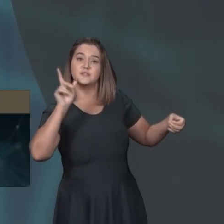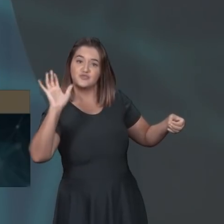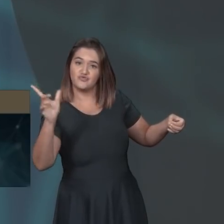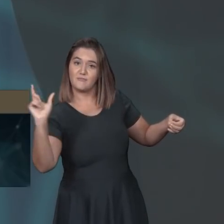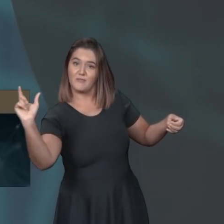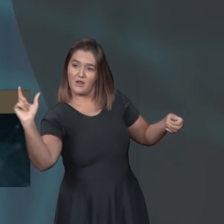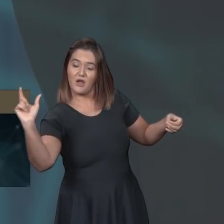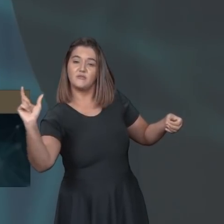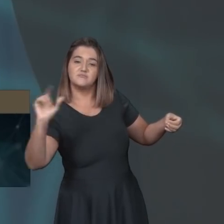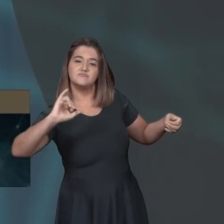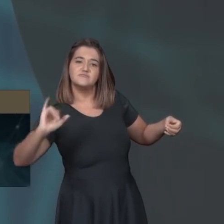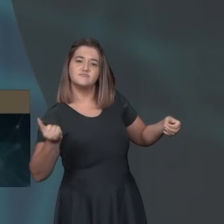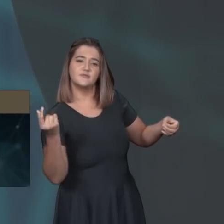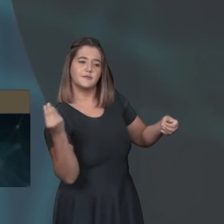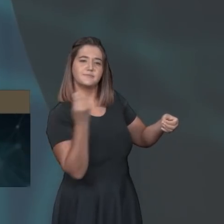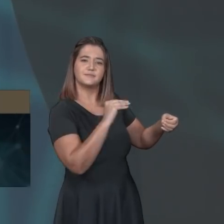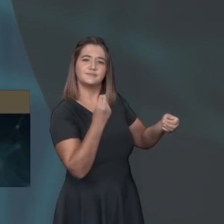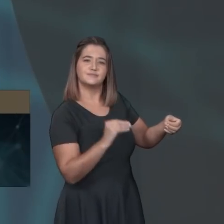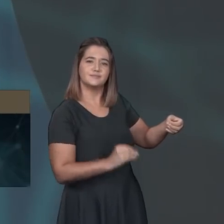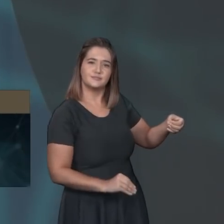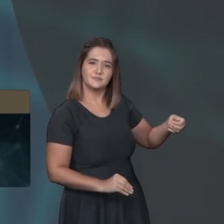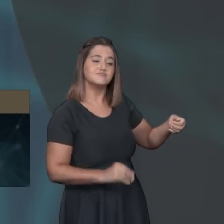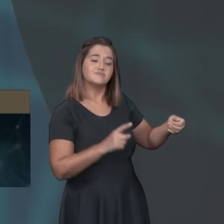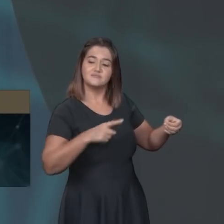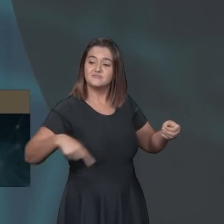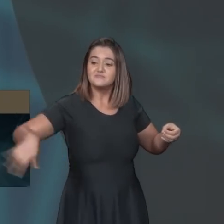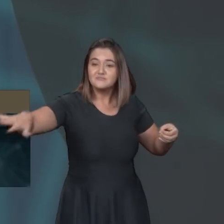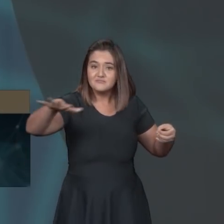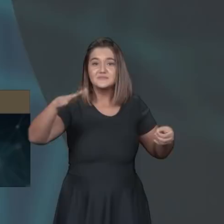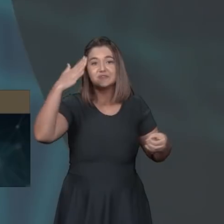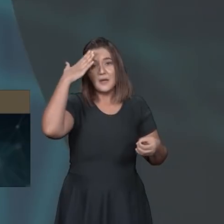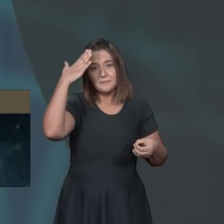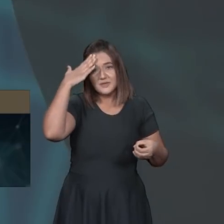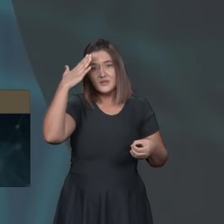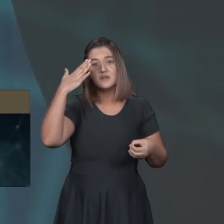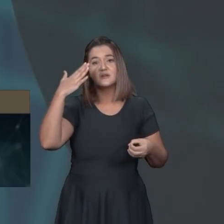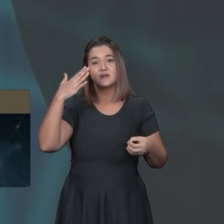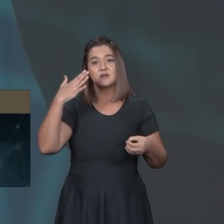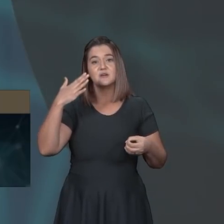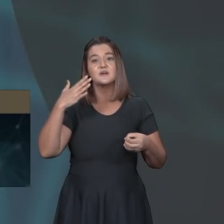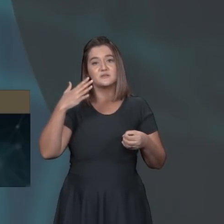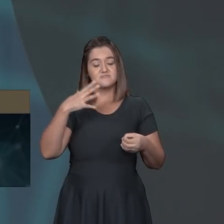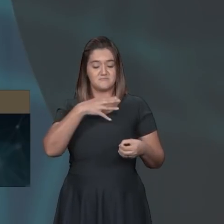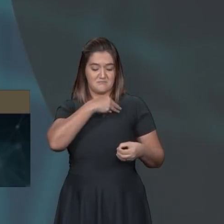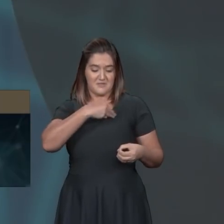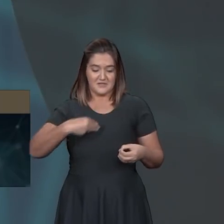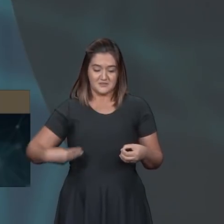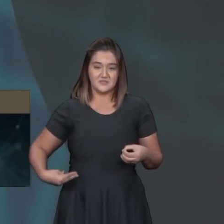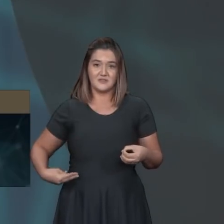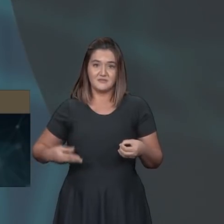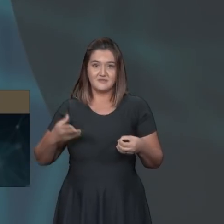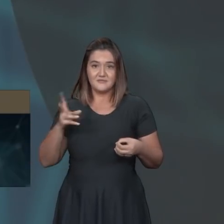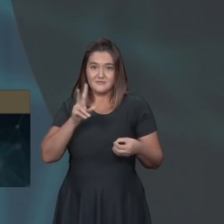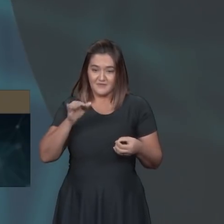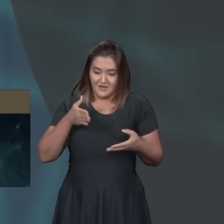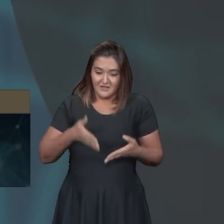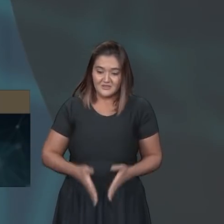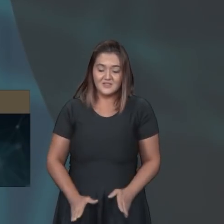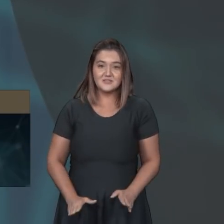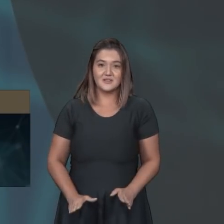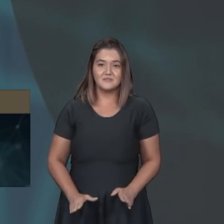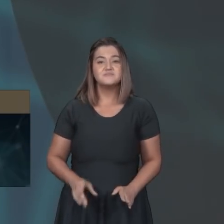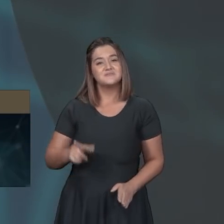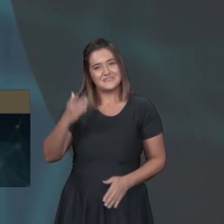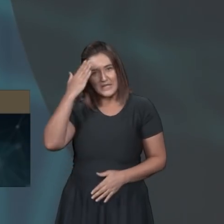população greco-romana sabia que por aqueles dias o Messias haveria de chegar, mesmo que não usassem a palavra Messias. Mas sabiam que ele